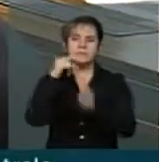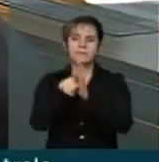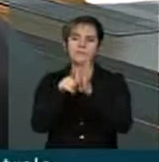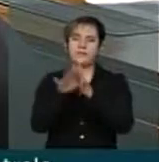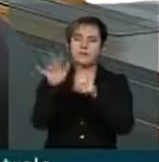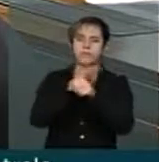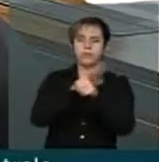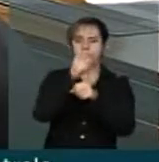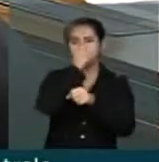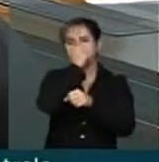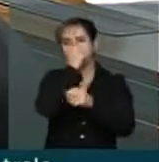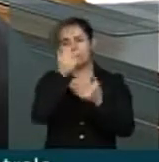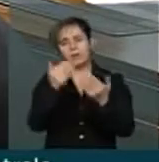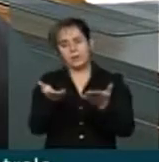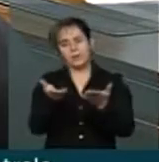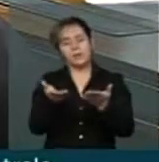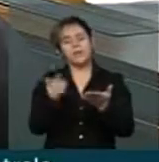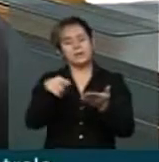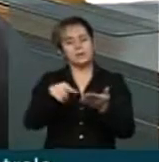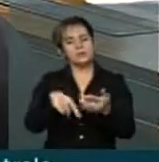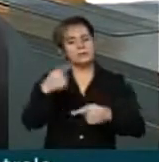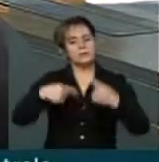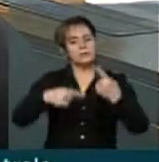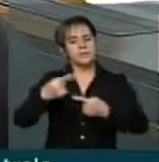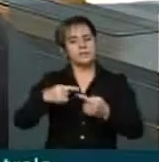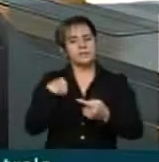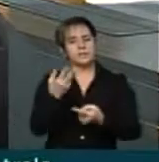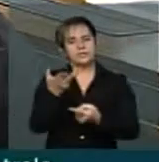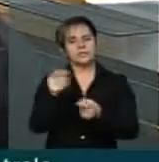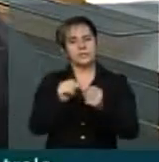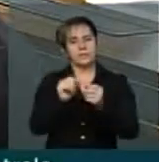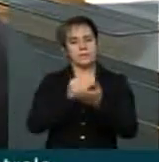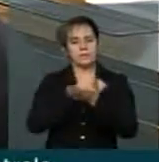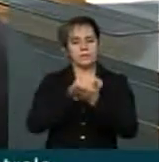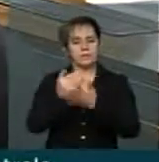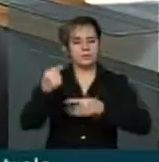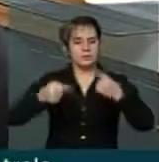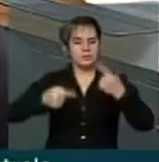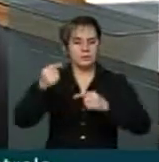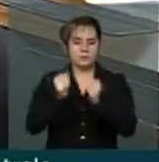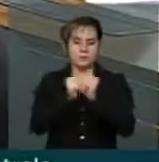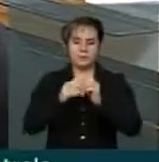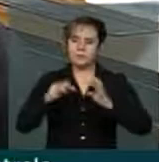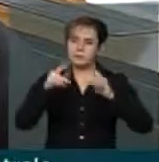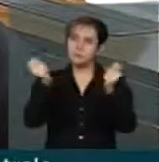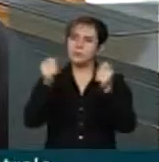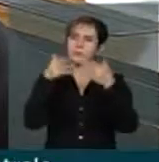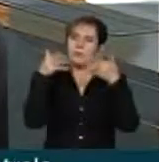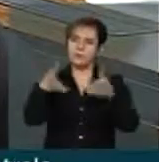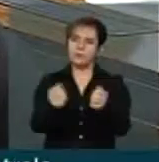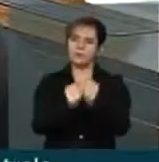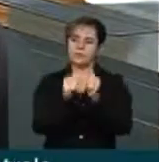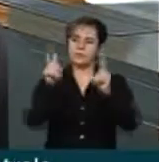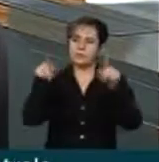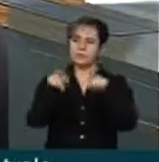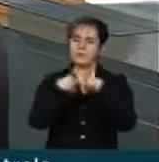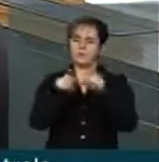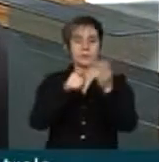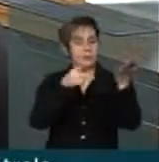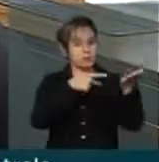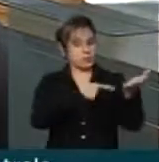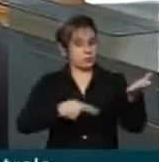do debate que a gente gostaria de trazer nessa participação inicial, presidente, para que os nossos companheiros possam participar do debate e que o presidente